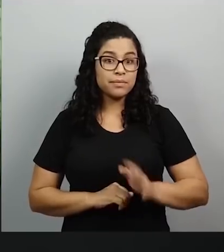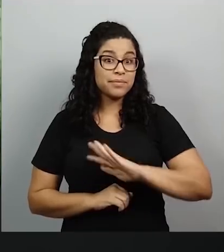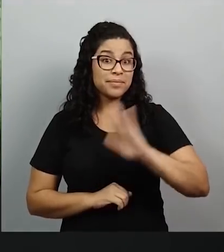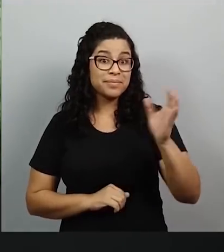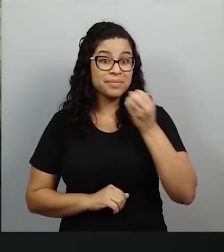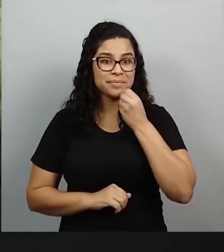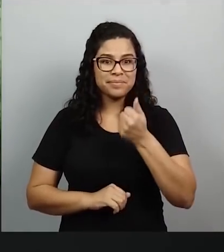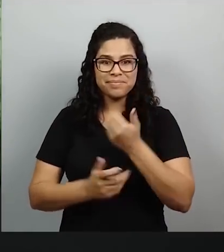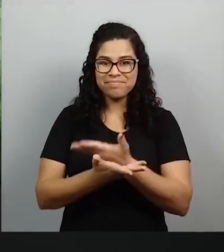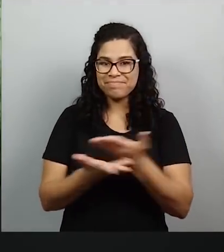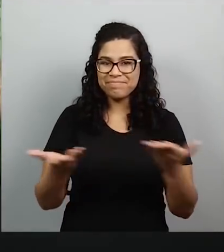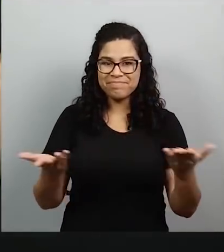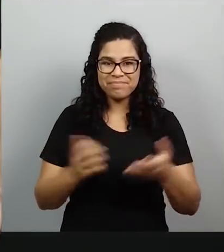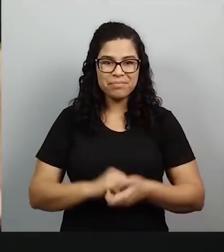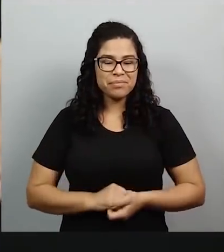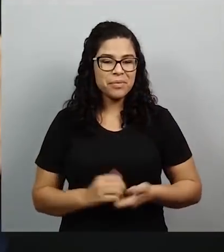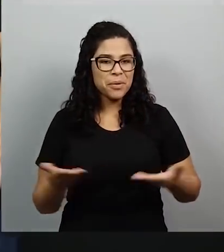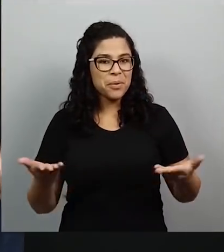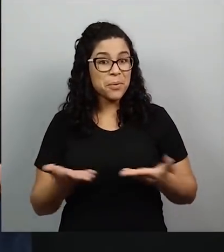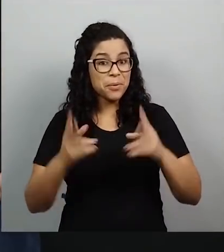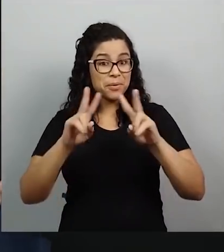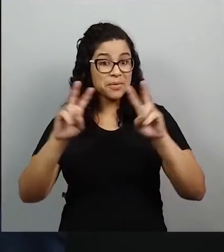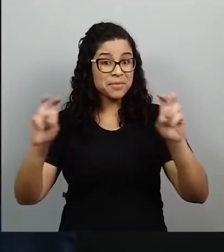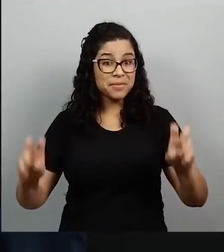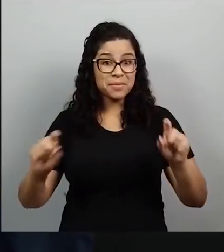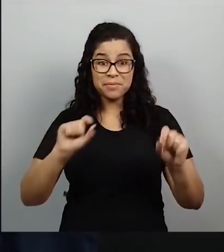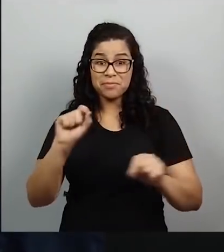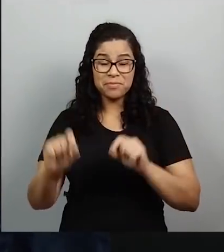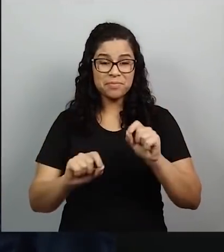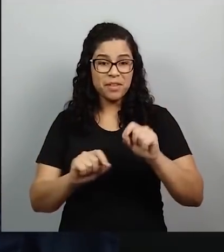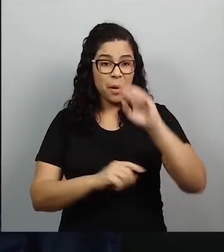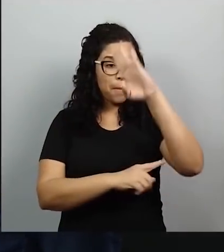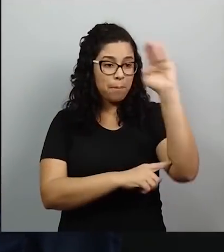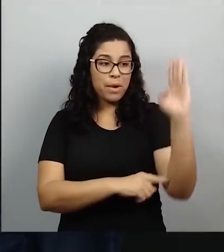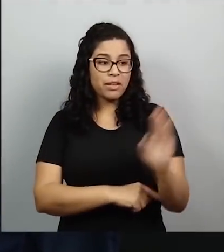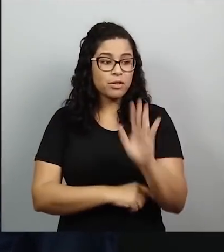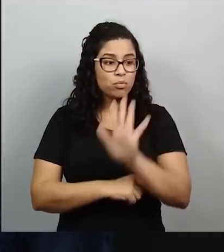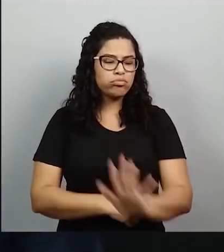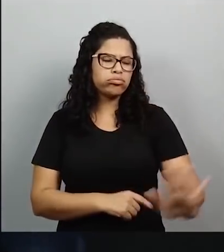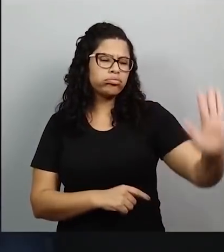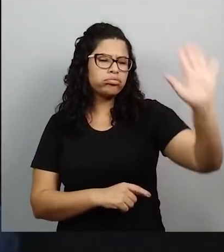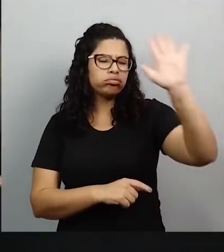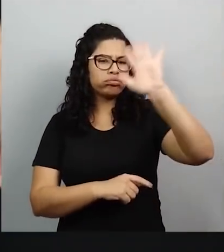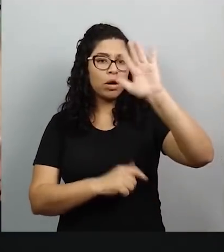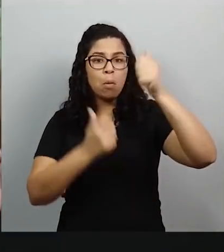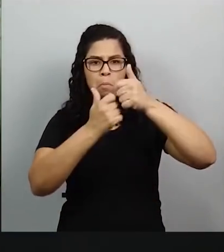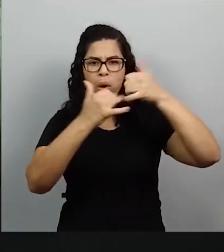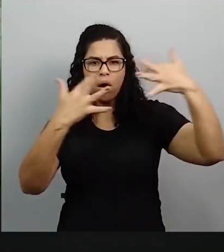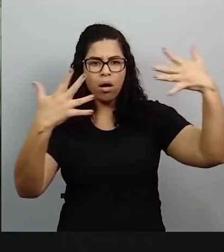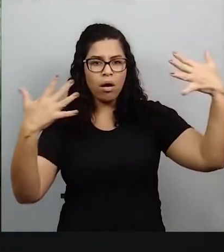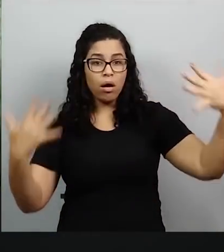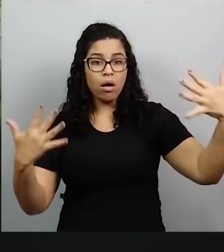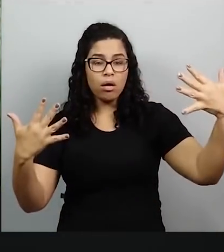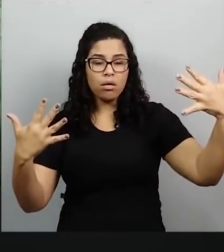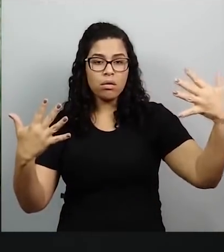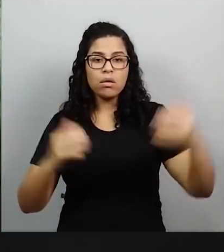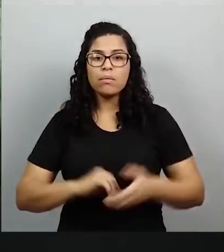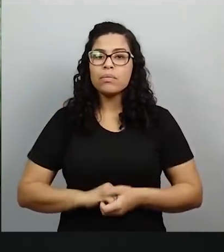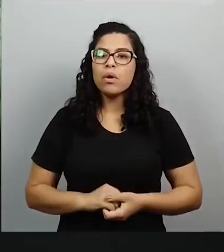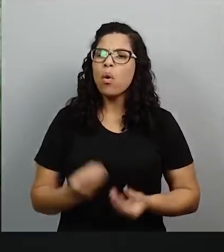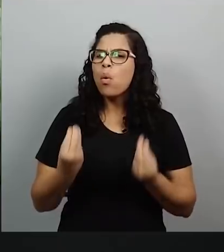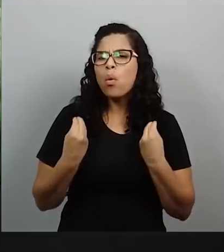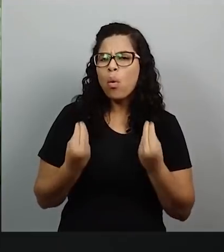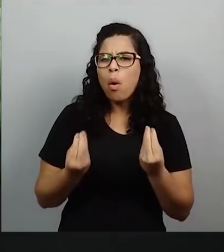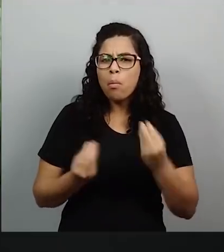Fala pessoal, tudo bem? Vamos falar agora sobre expansão territorial brasileira. Expansão territorial?